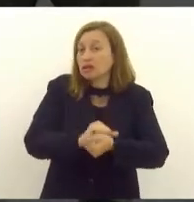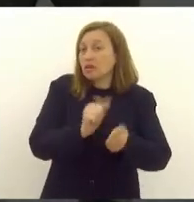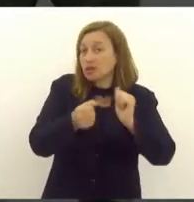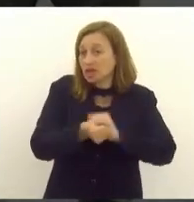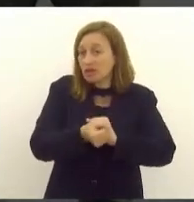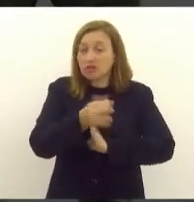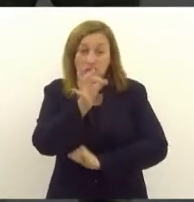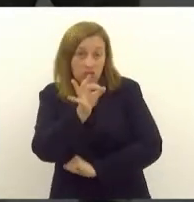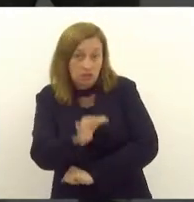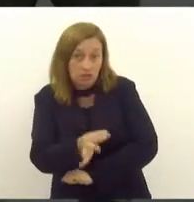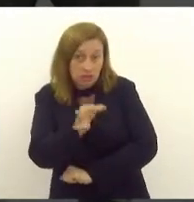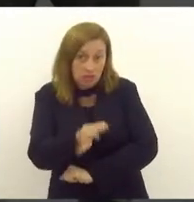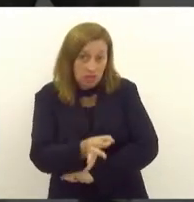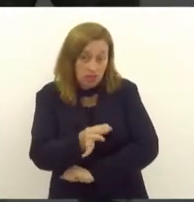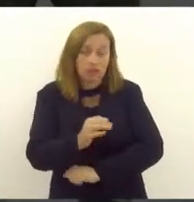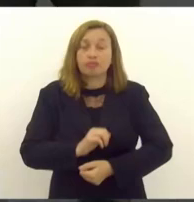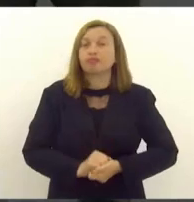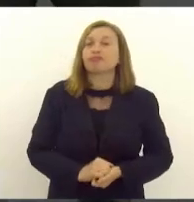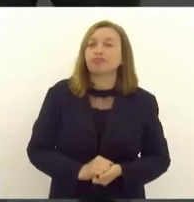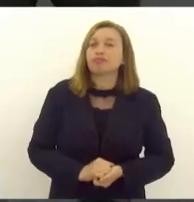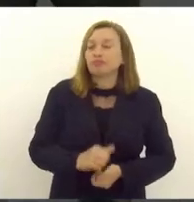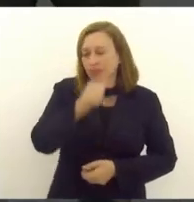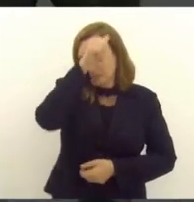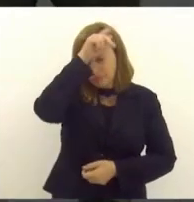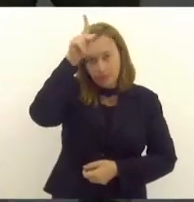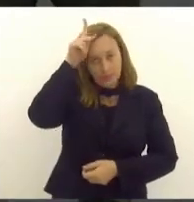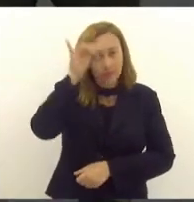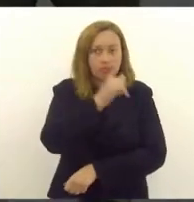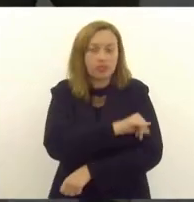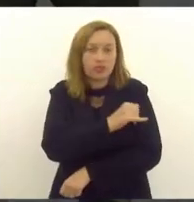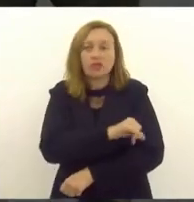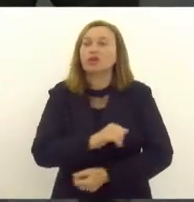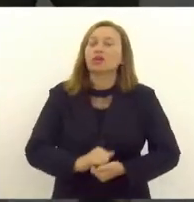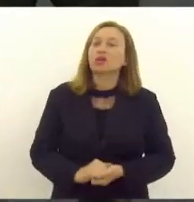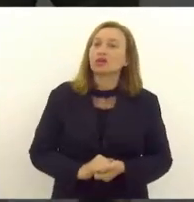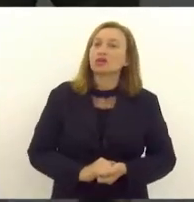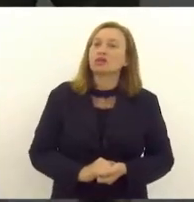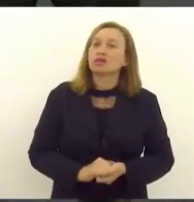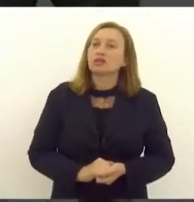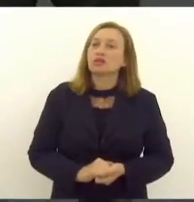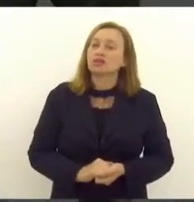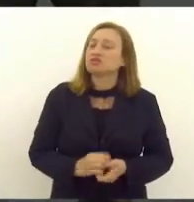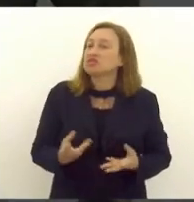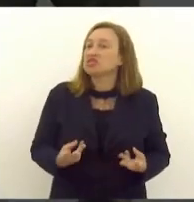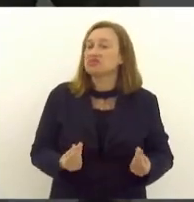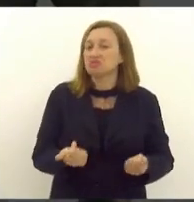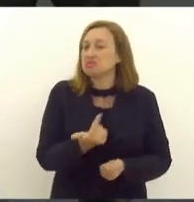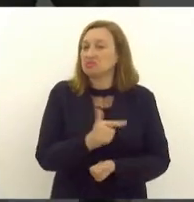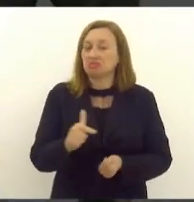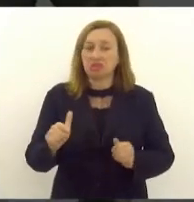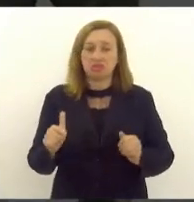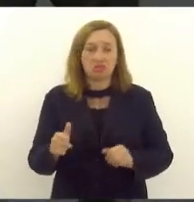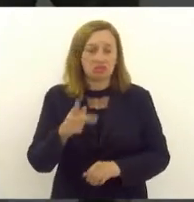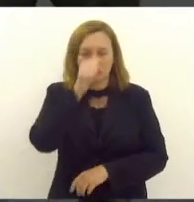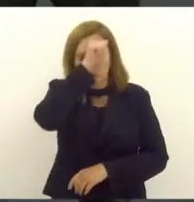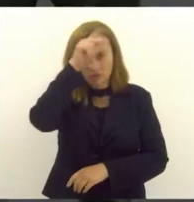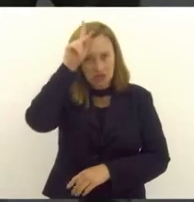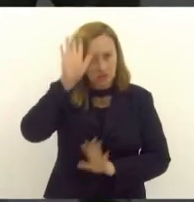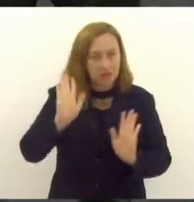e estabelecidos padronizados pela prefeitura do Rio ou seja uma completa insensibilidade da prefeitura